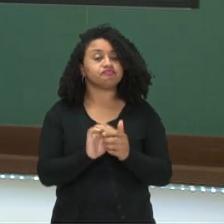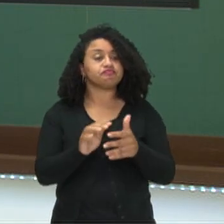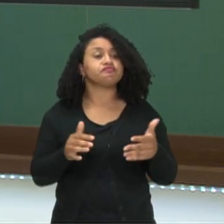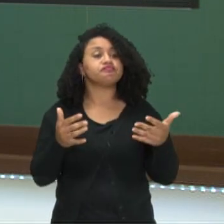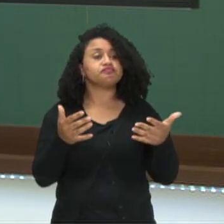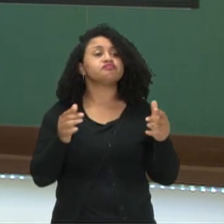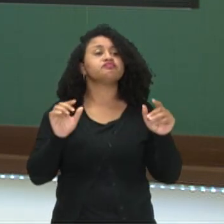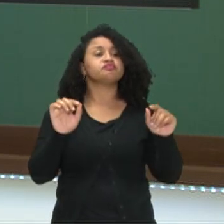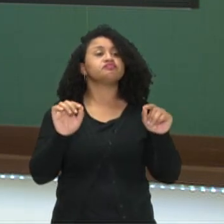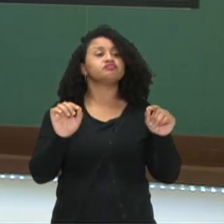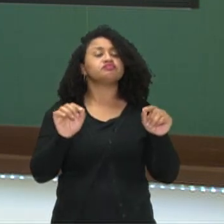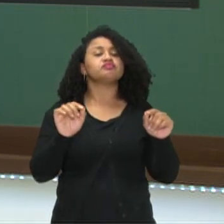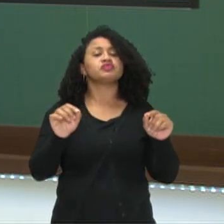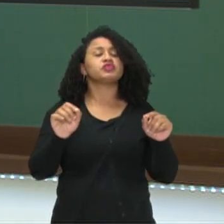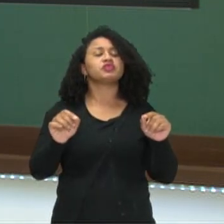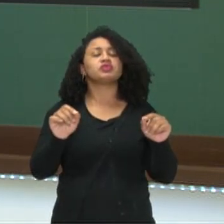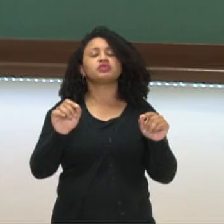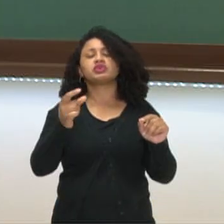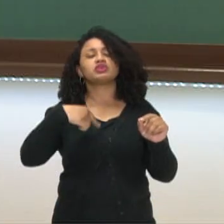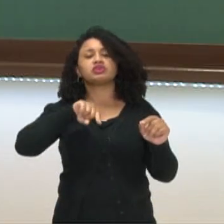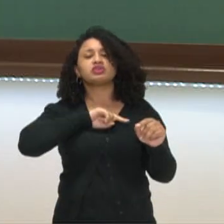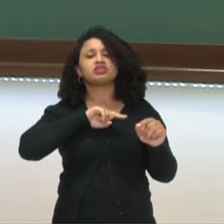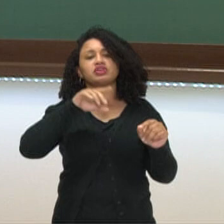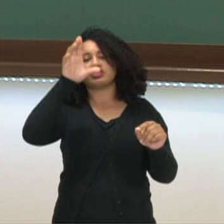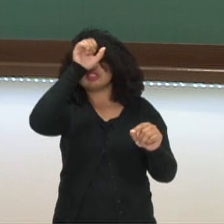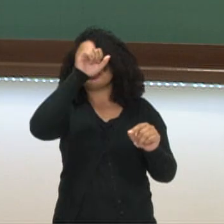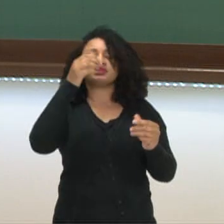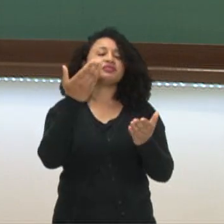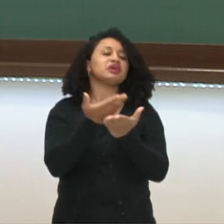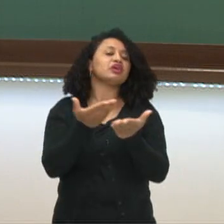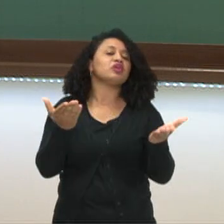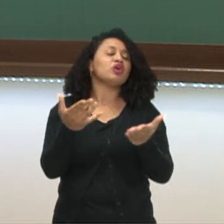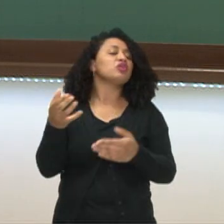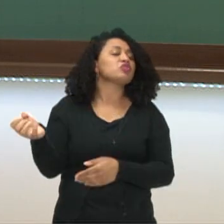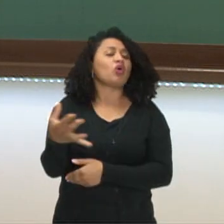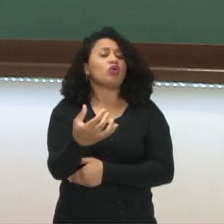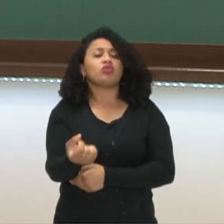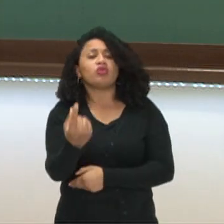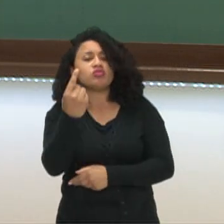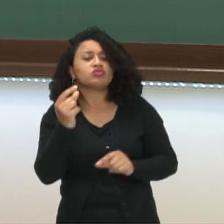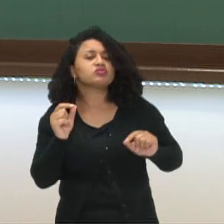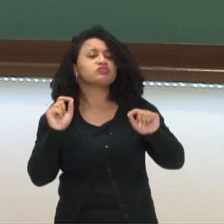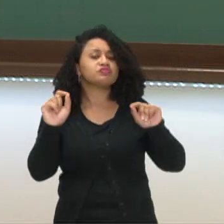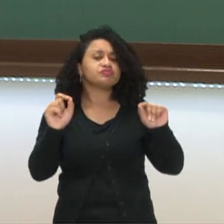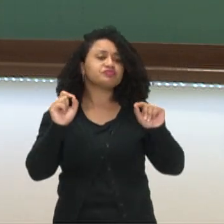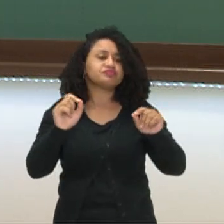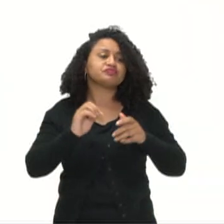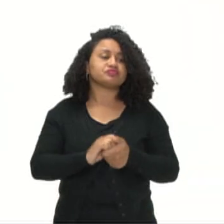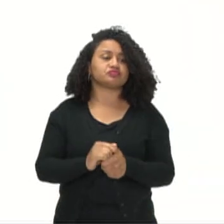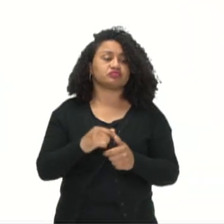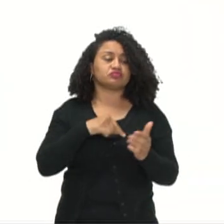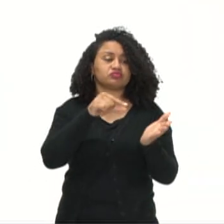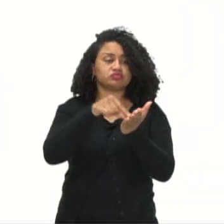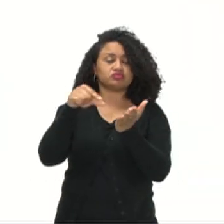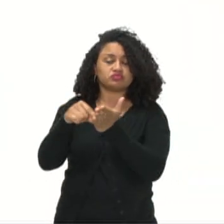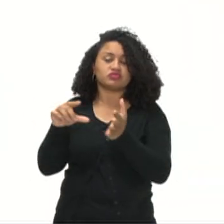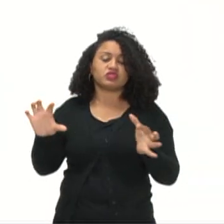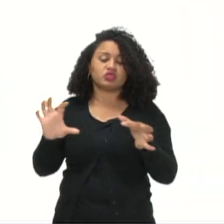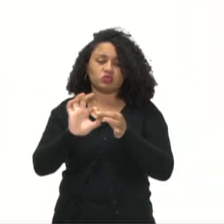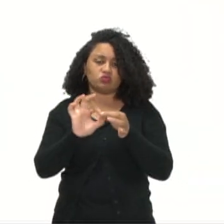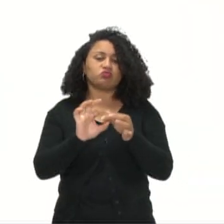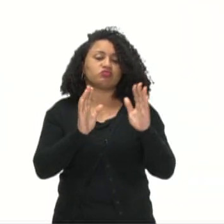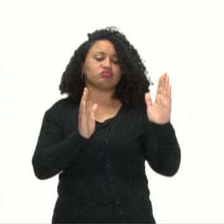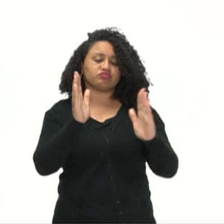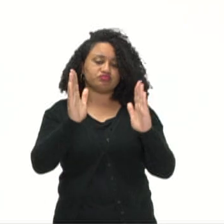Bom, então, o que é novo nessa aula? Que capacitores ligados em paralelo,